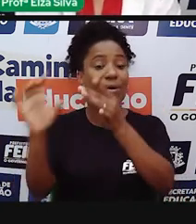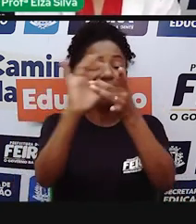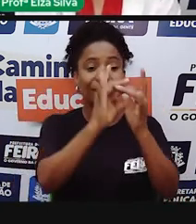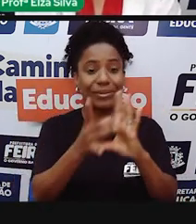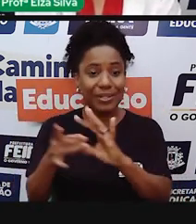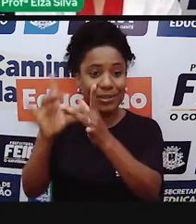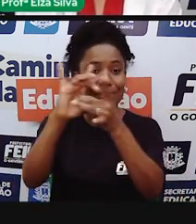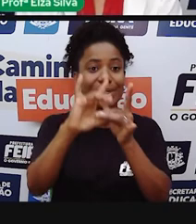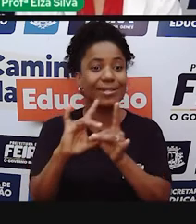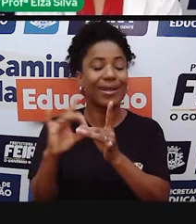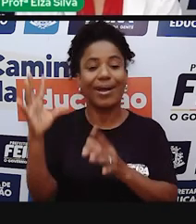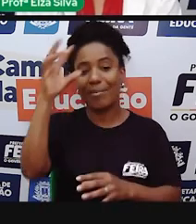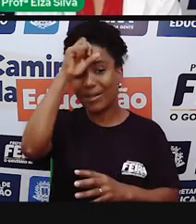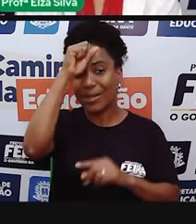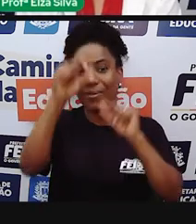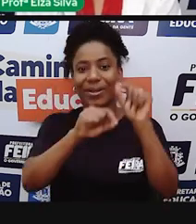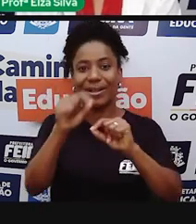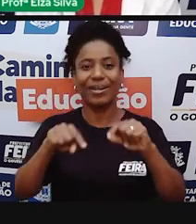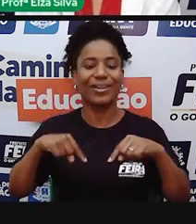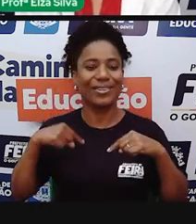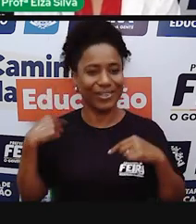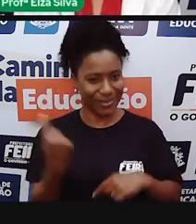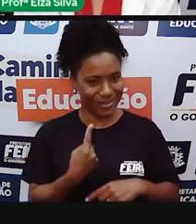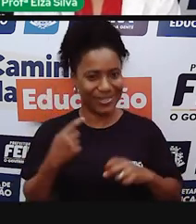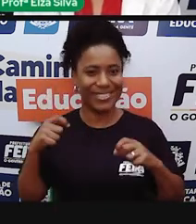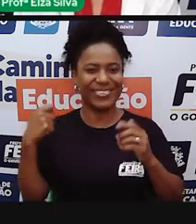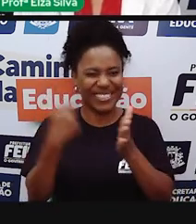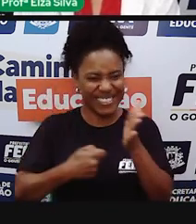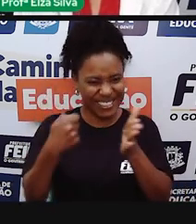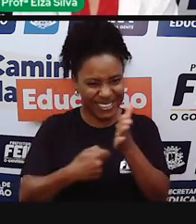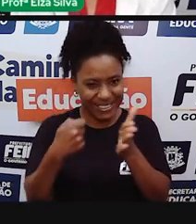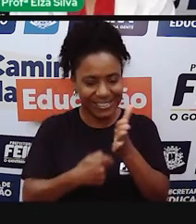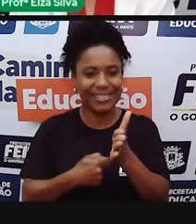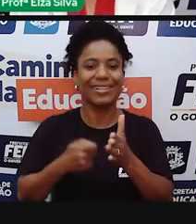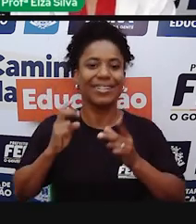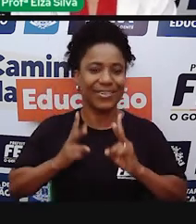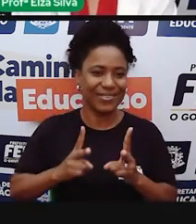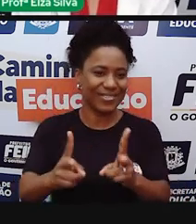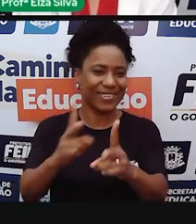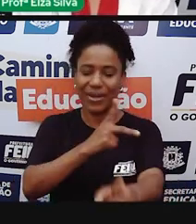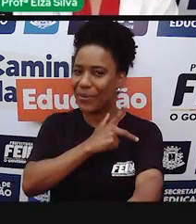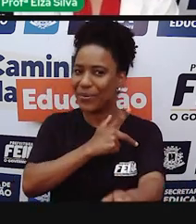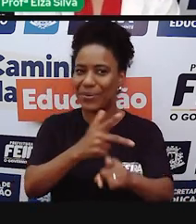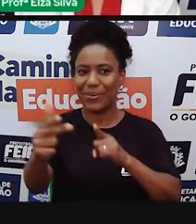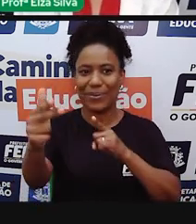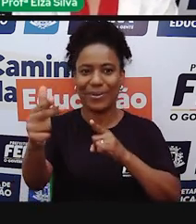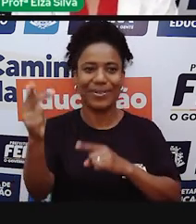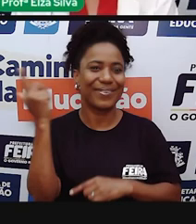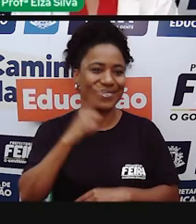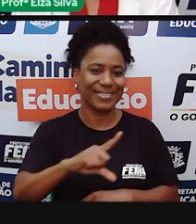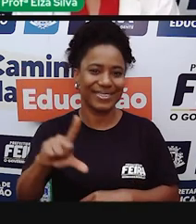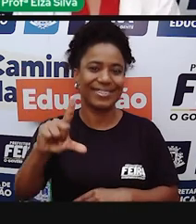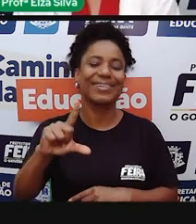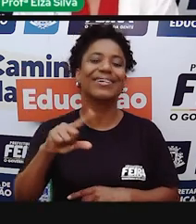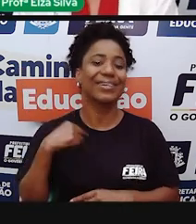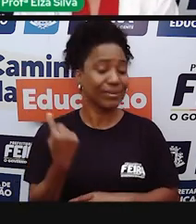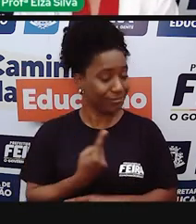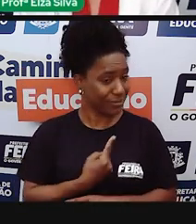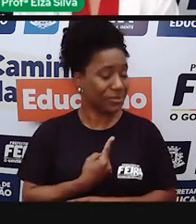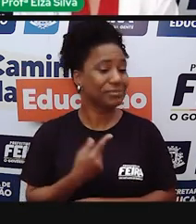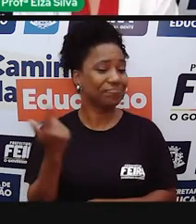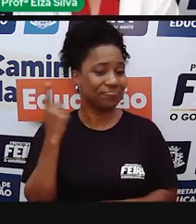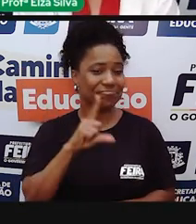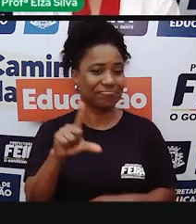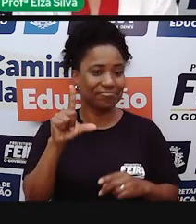devemos persistir para vencer. Esta é a expressão-chave para o sucesso de todas as